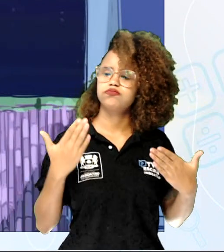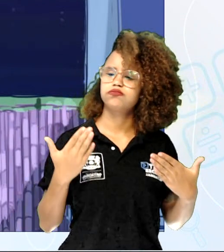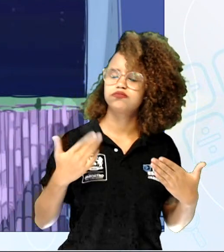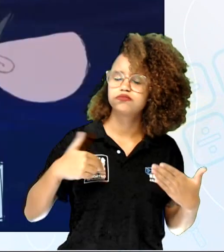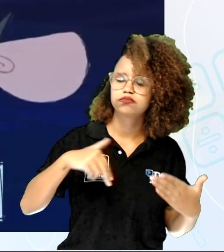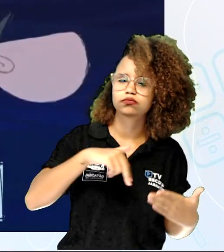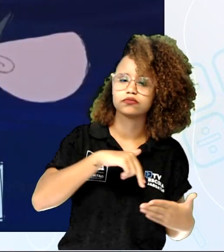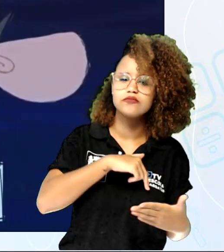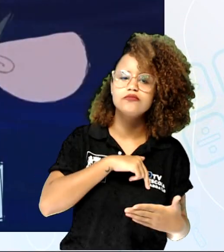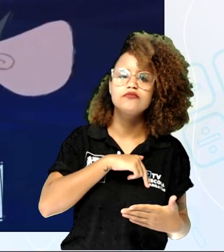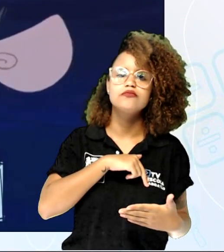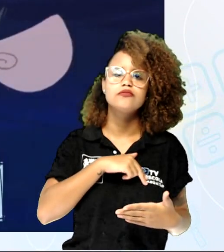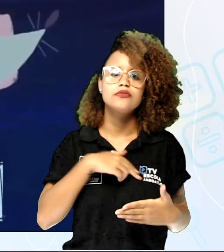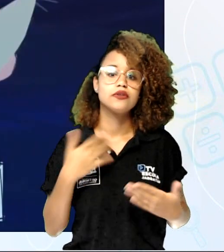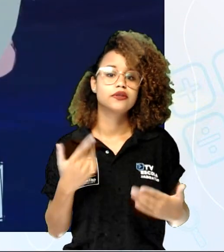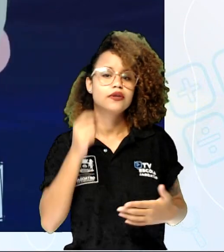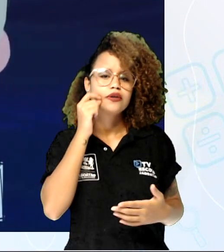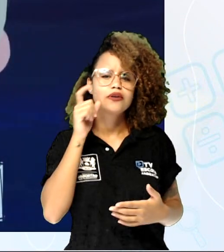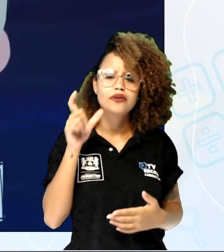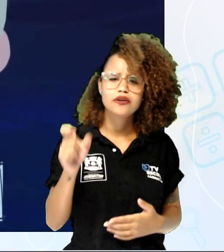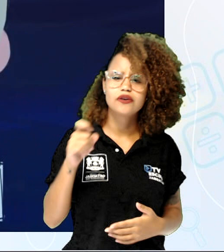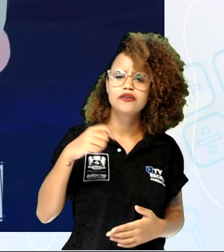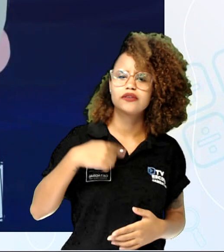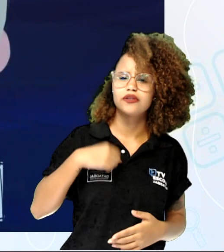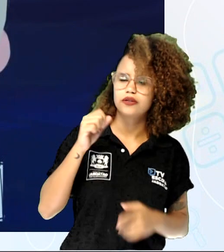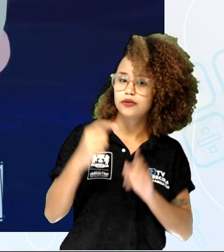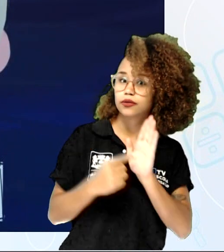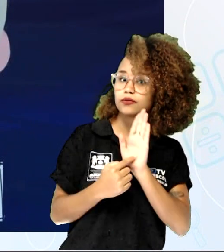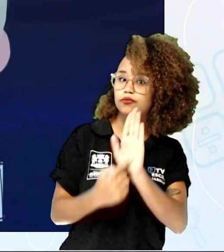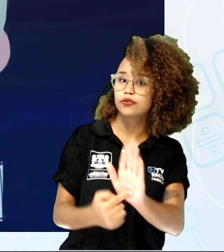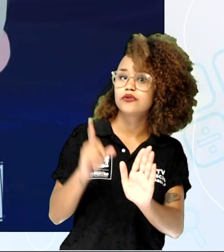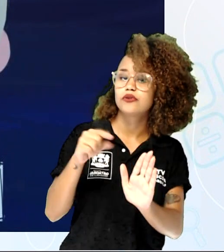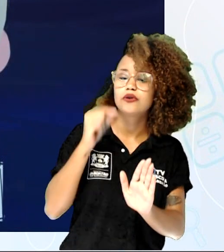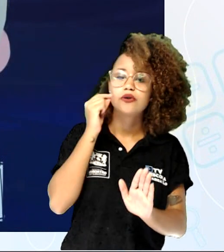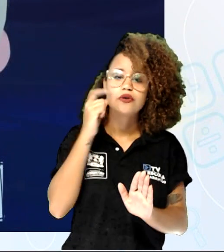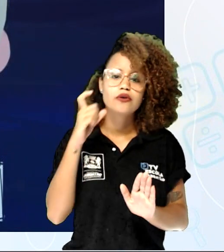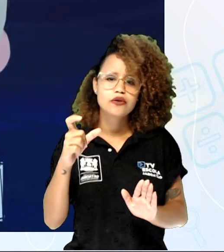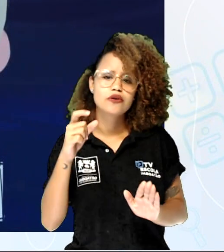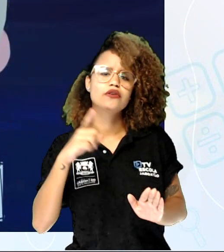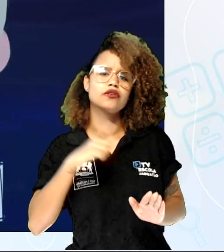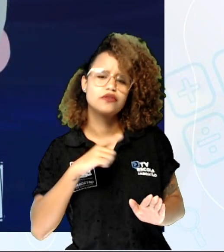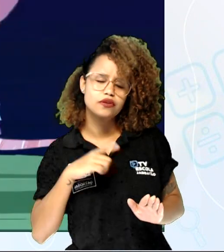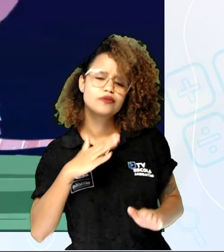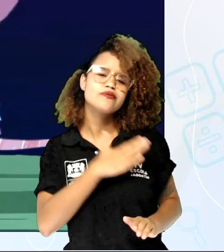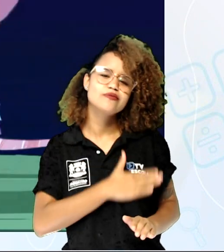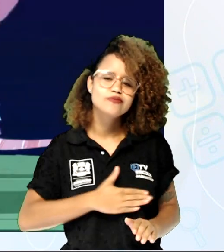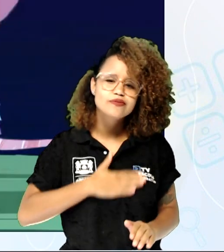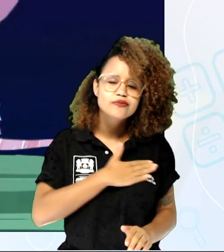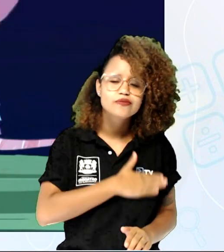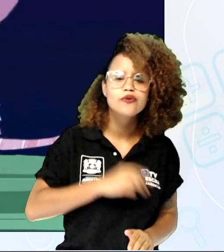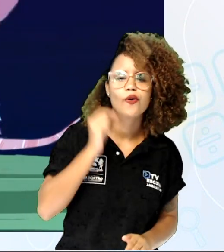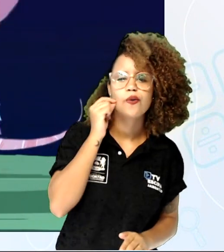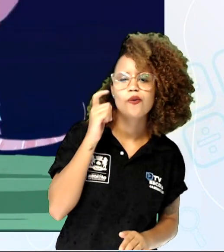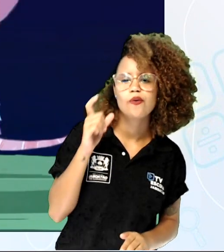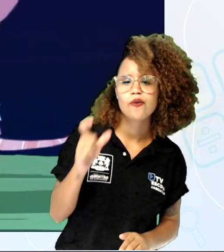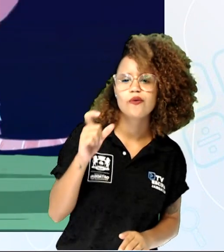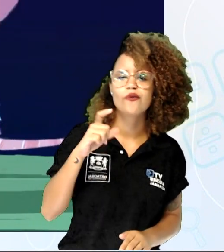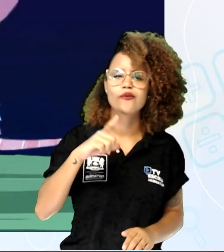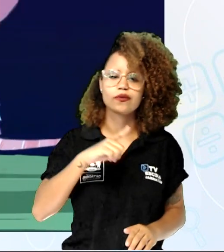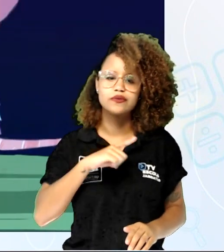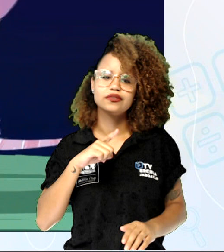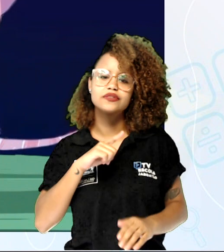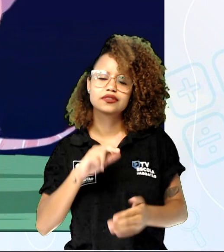gente. Esse rato que aqui se mostra é um rato que a gente gosta. É um rato que vê de